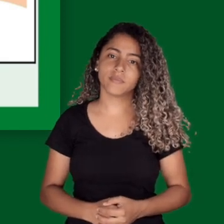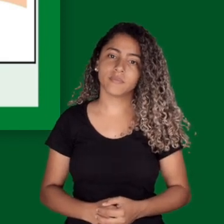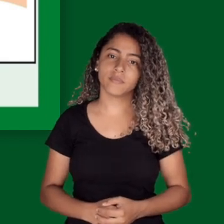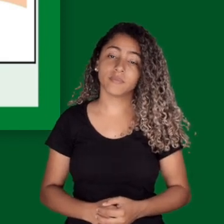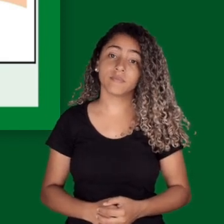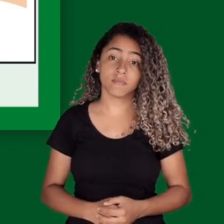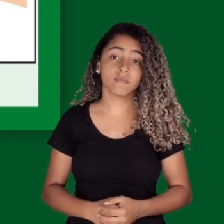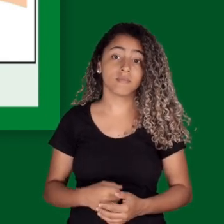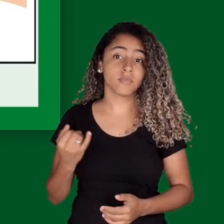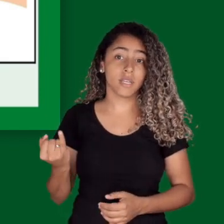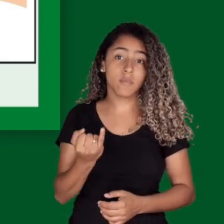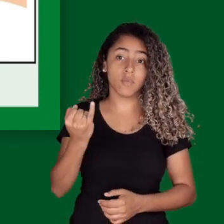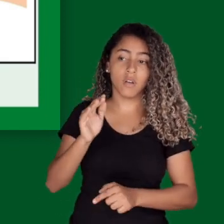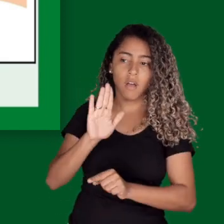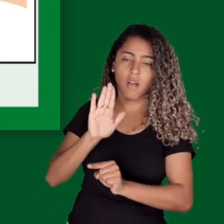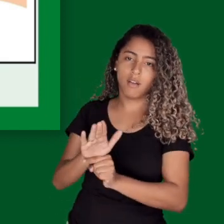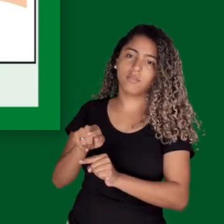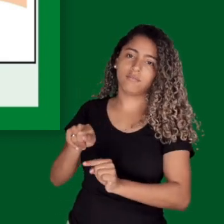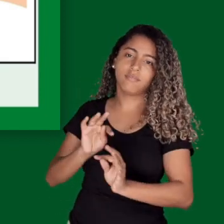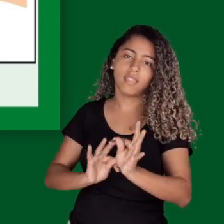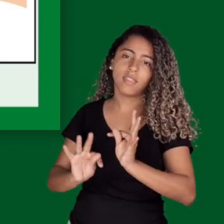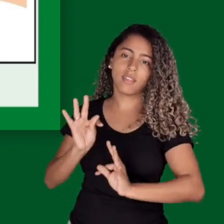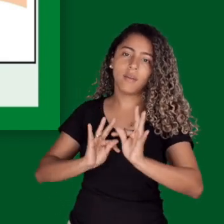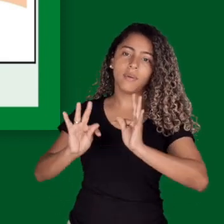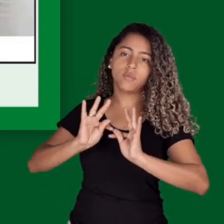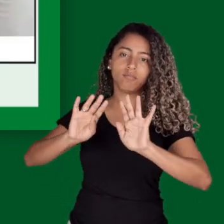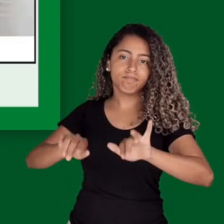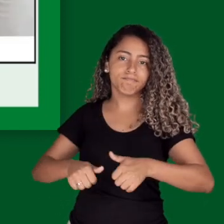auxiliar no tratamento do diabetes.